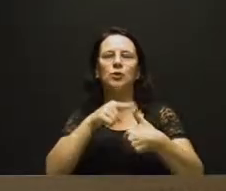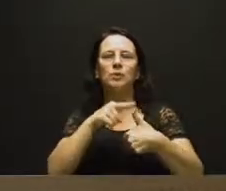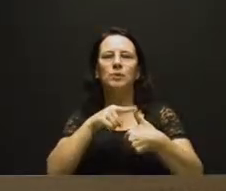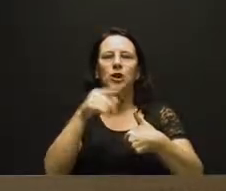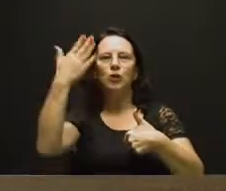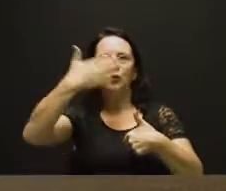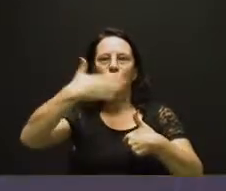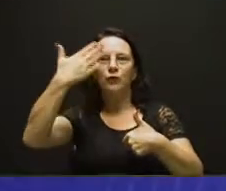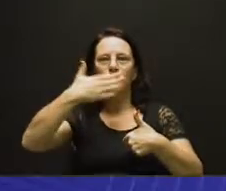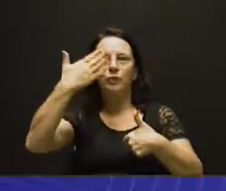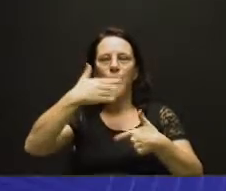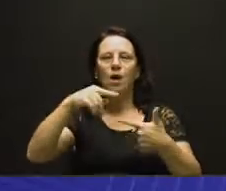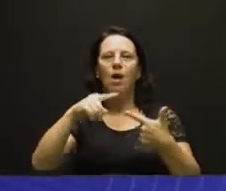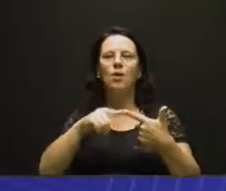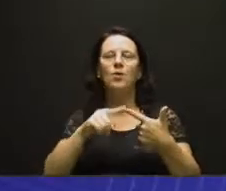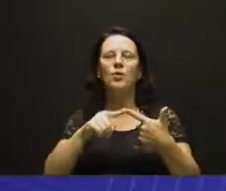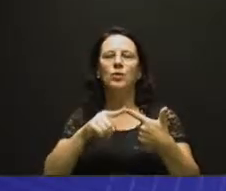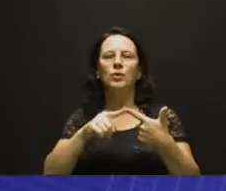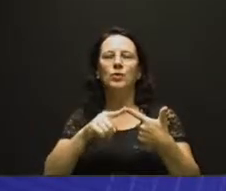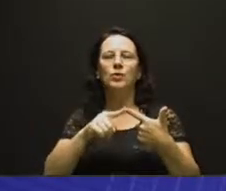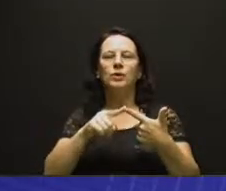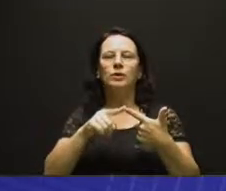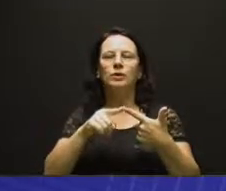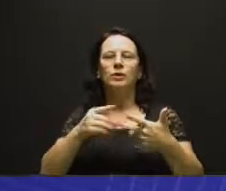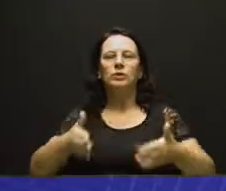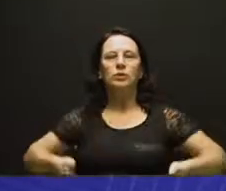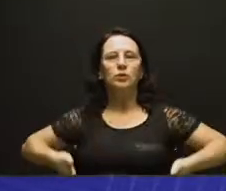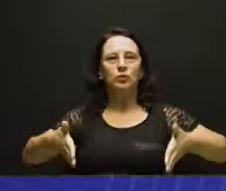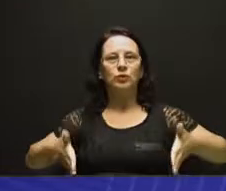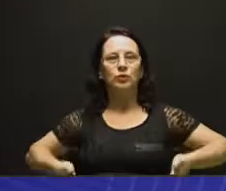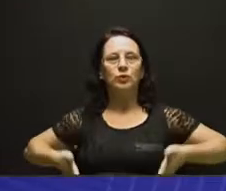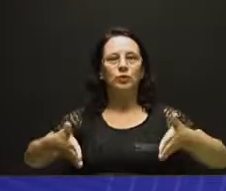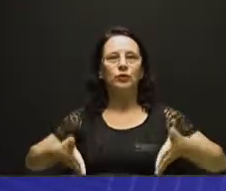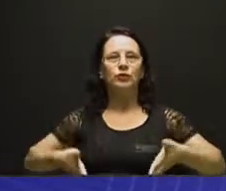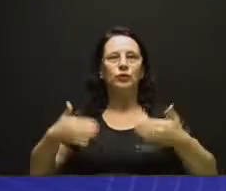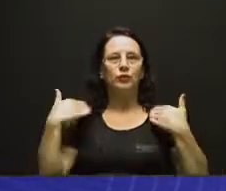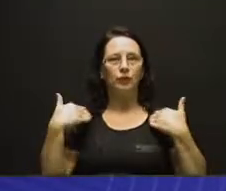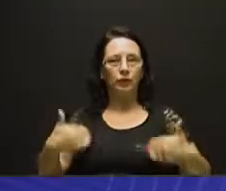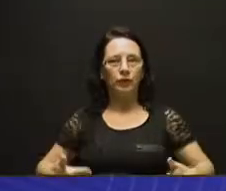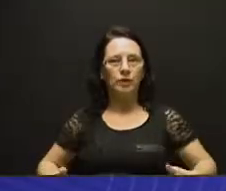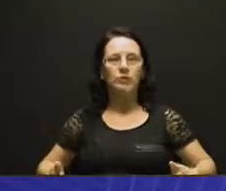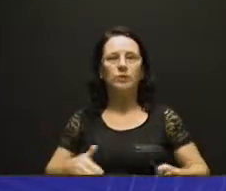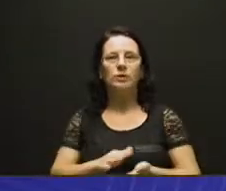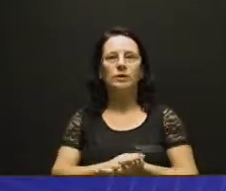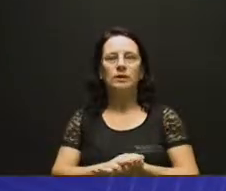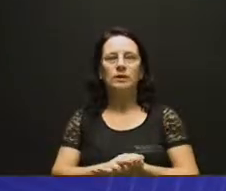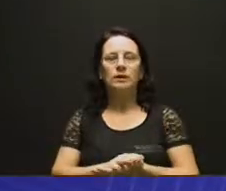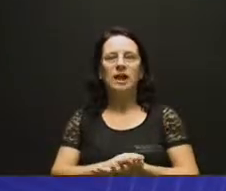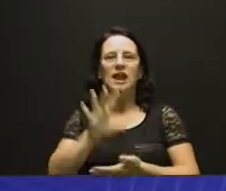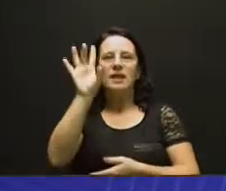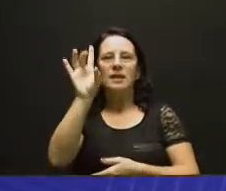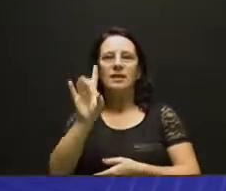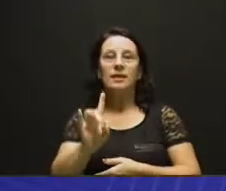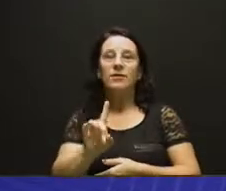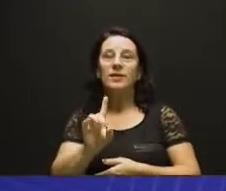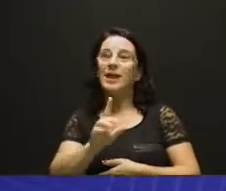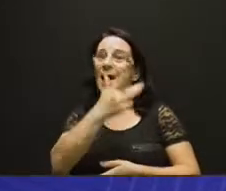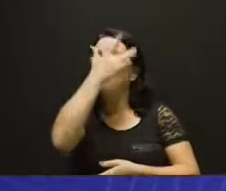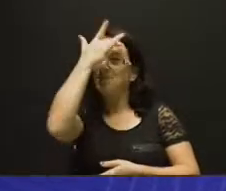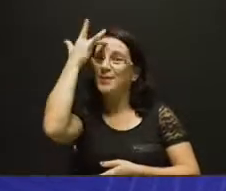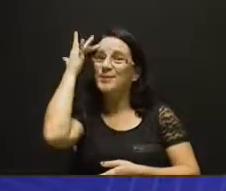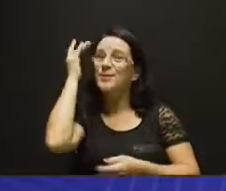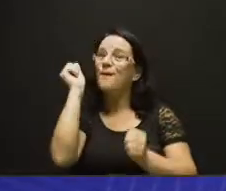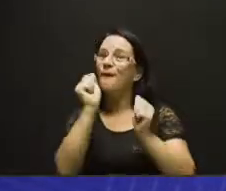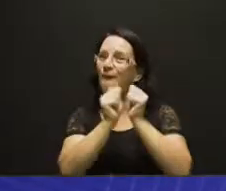visual o segundo é do cadeirante deficiente físico e eu tô falando deficiente na verdade a pessoa com